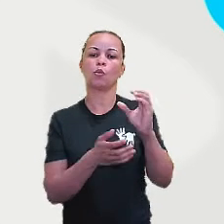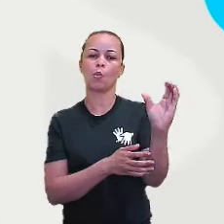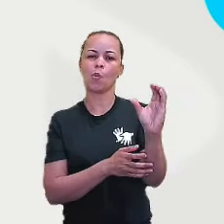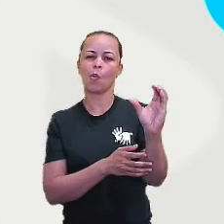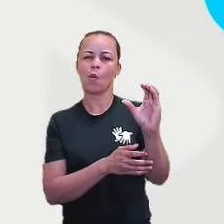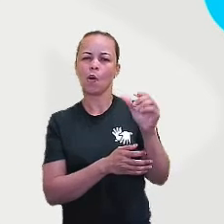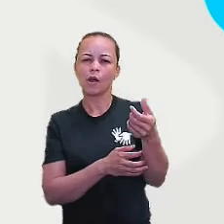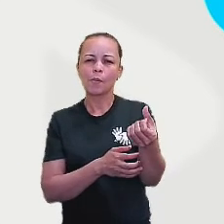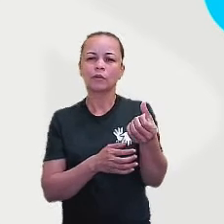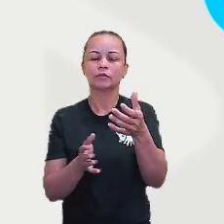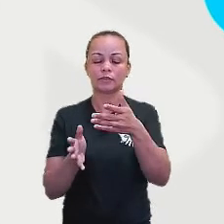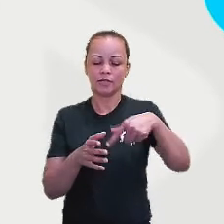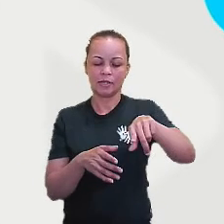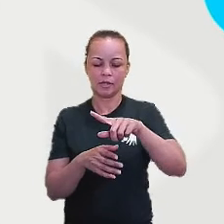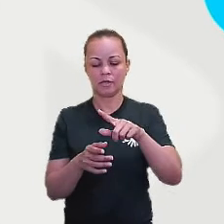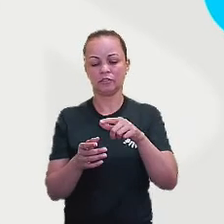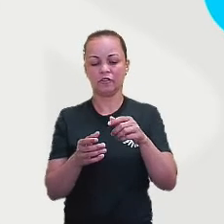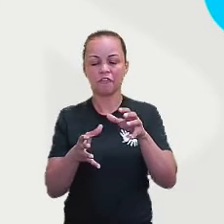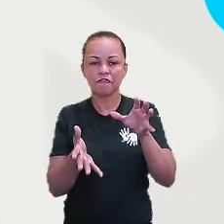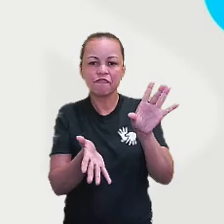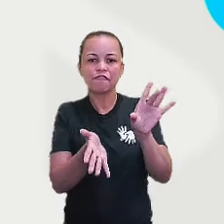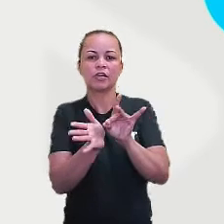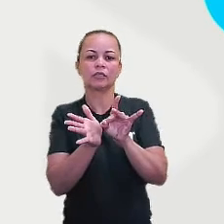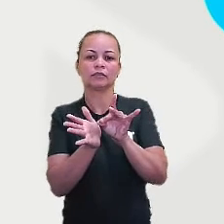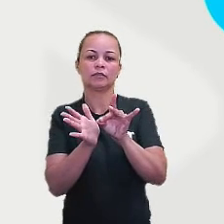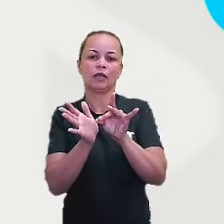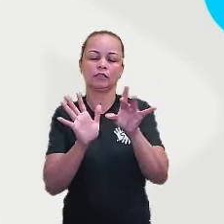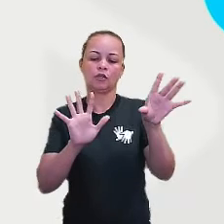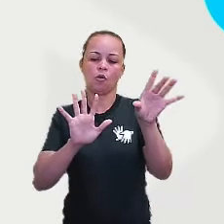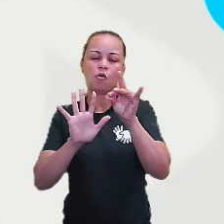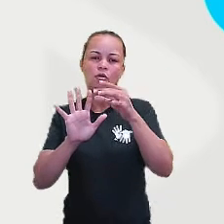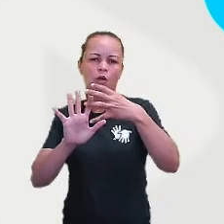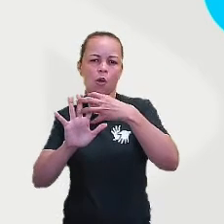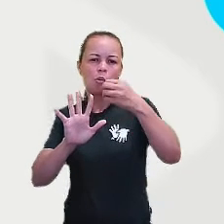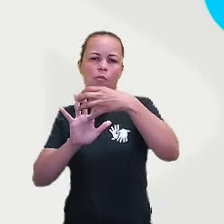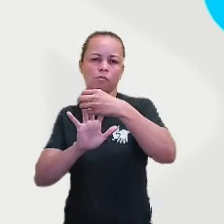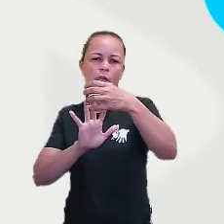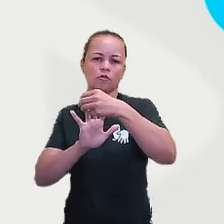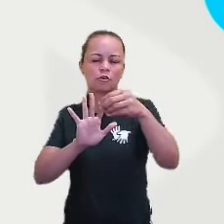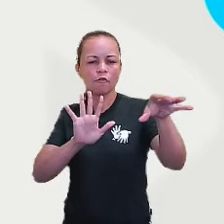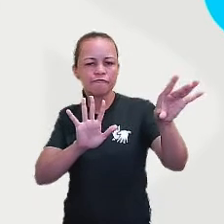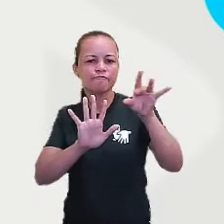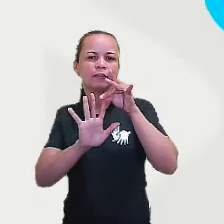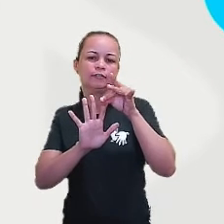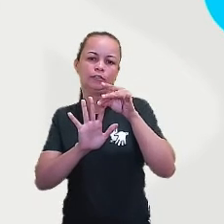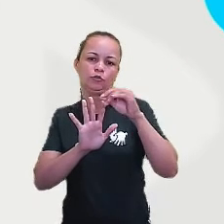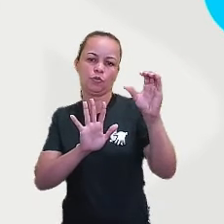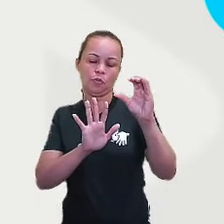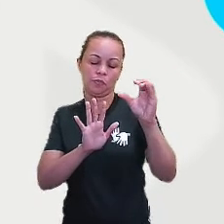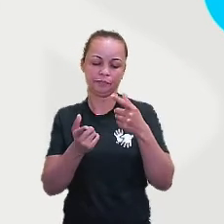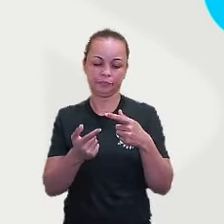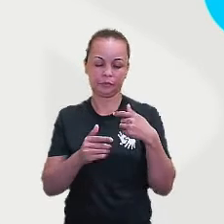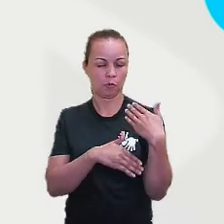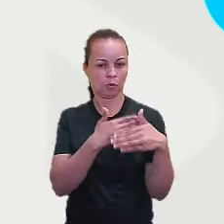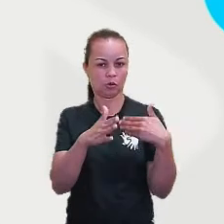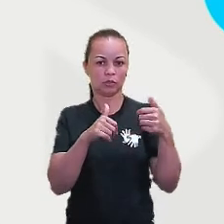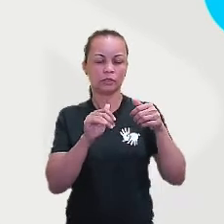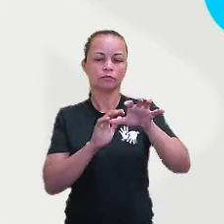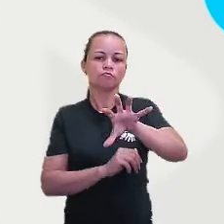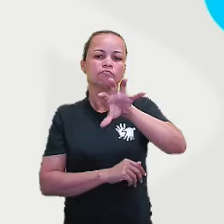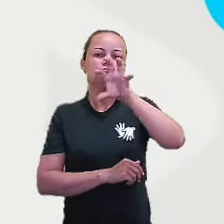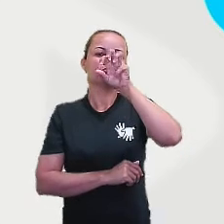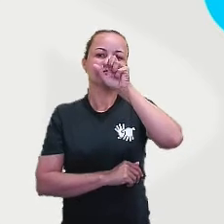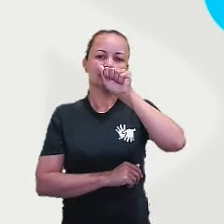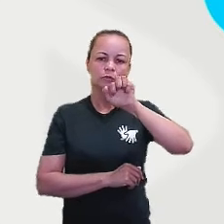momento está tendo o quê? Fixação do carbono através do processo fotossintético. E no processo de